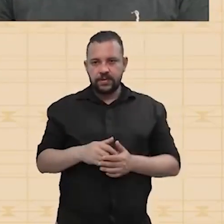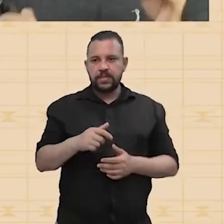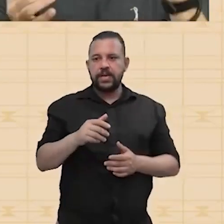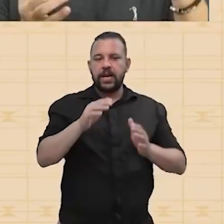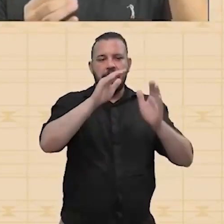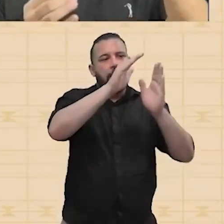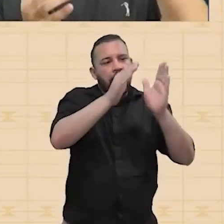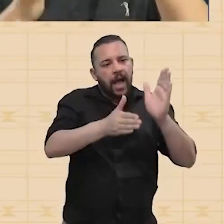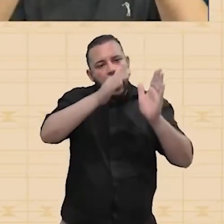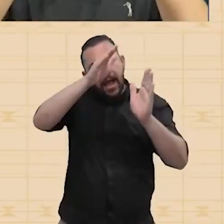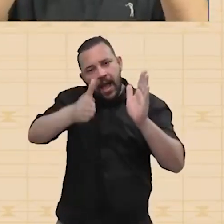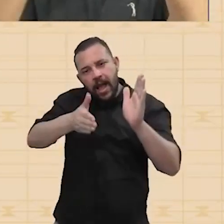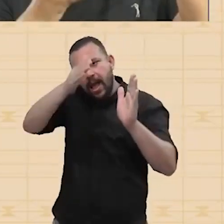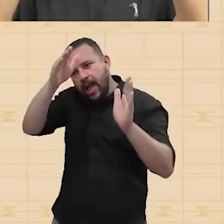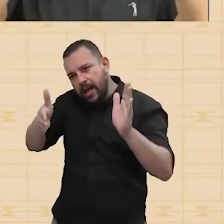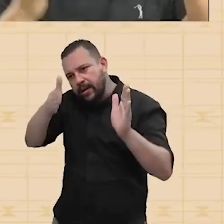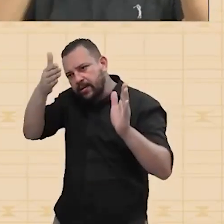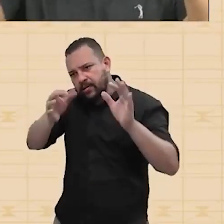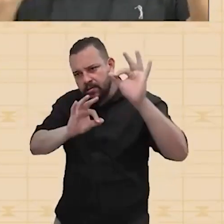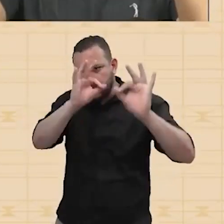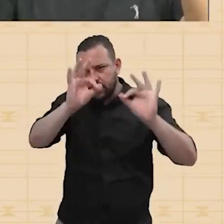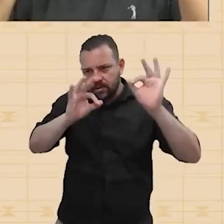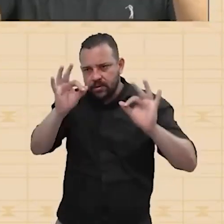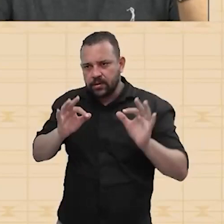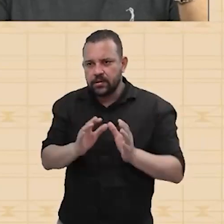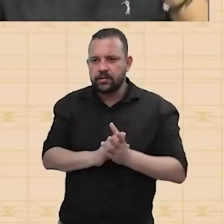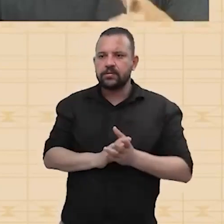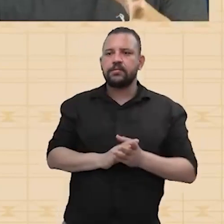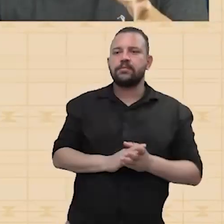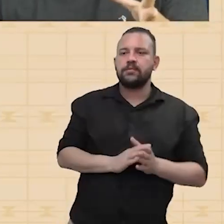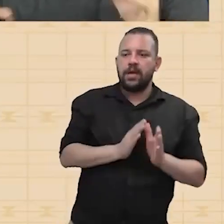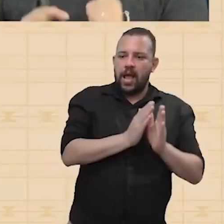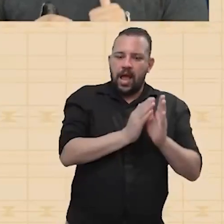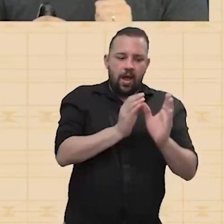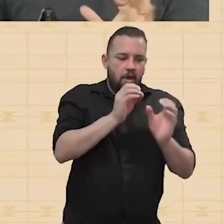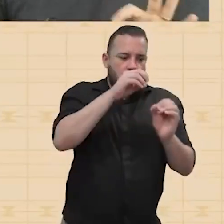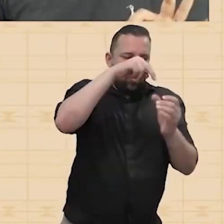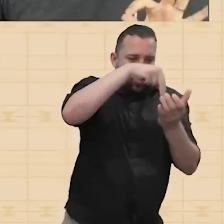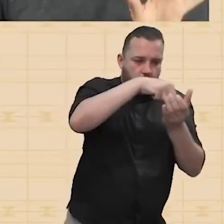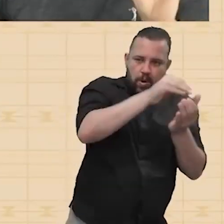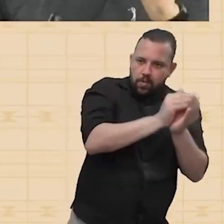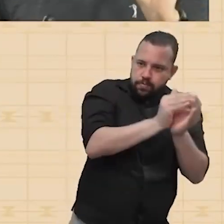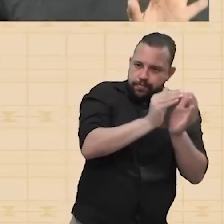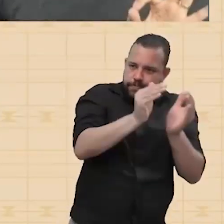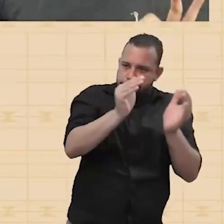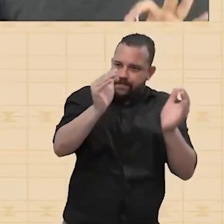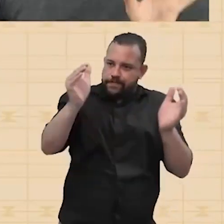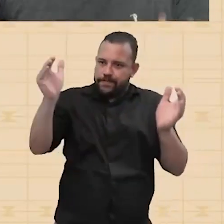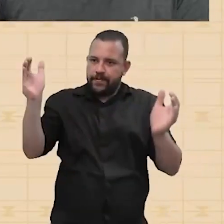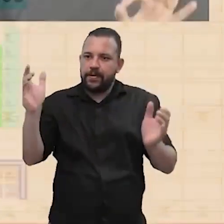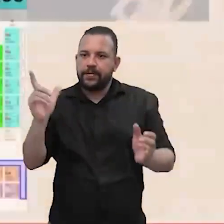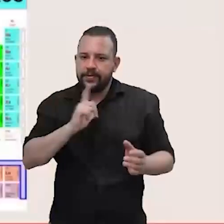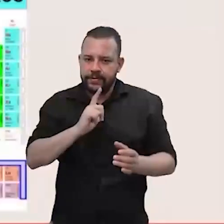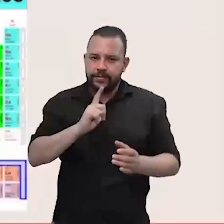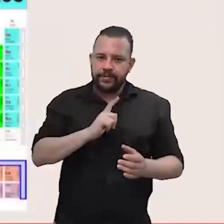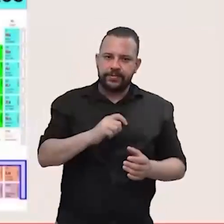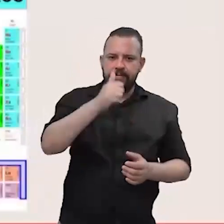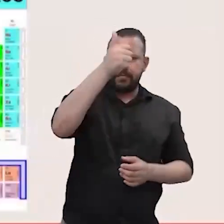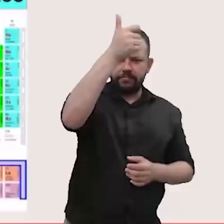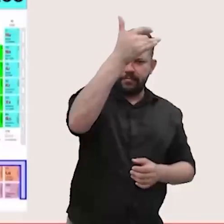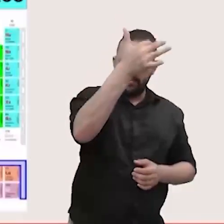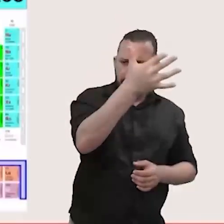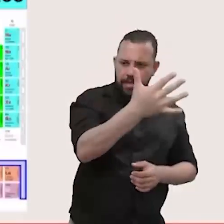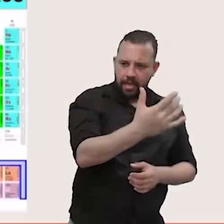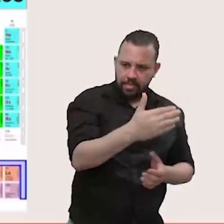camadas que são colocadas em ordem de afastamento do núcleo, tá? Então, nós temos aí o primeiro, o segundo, o